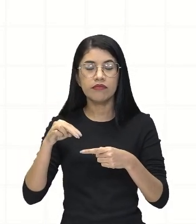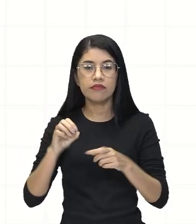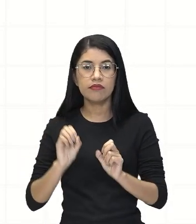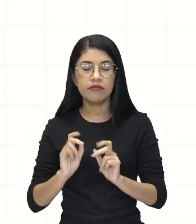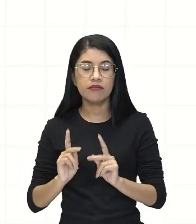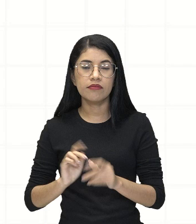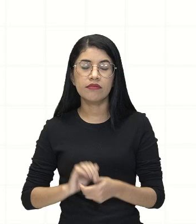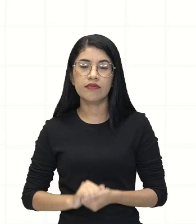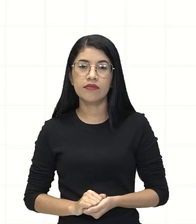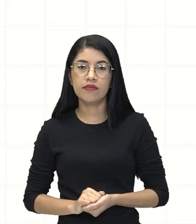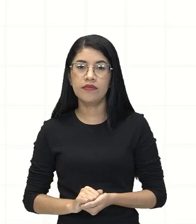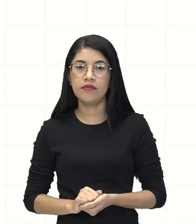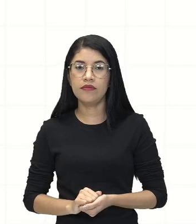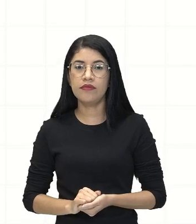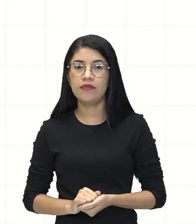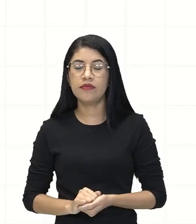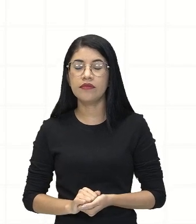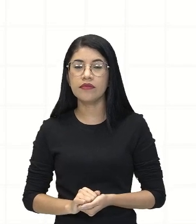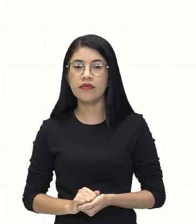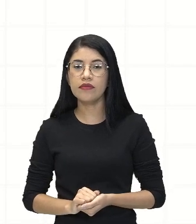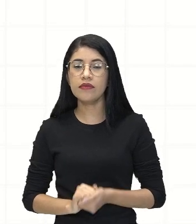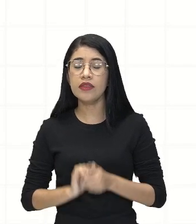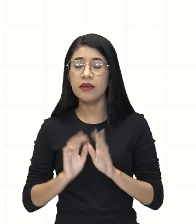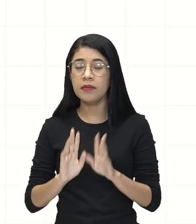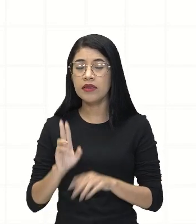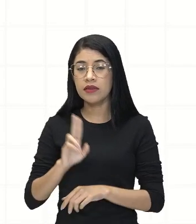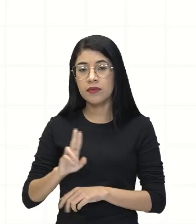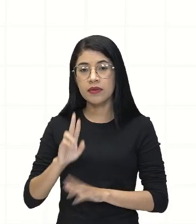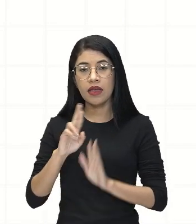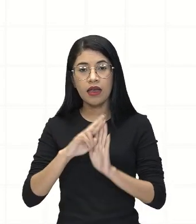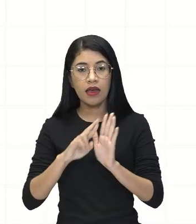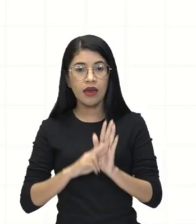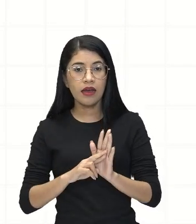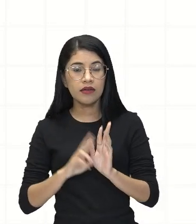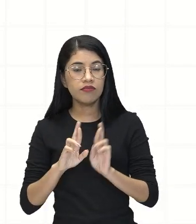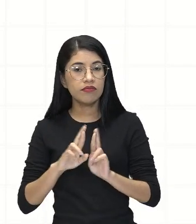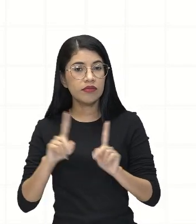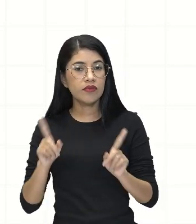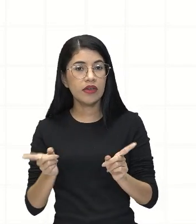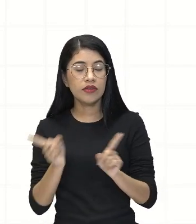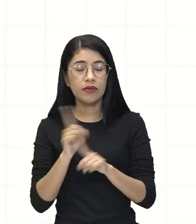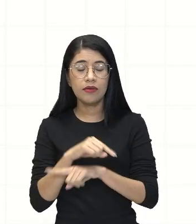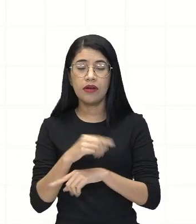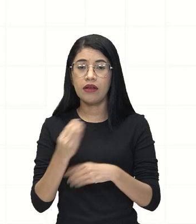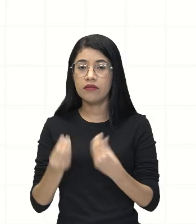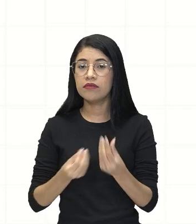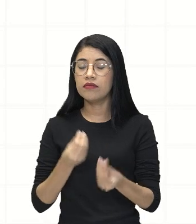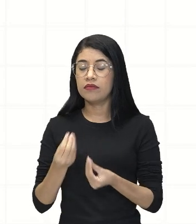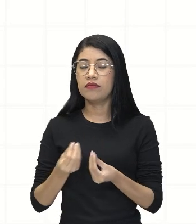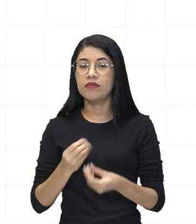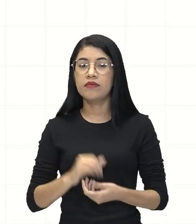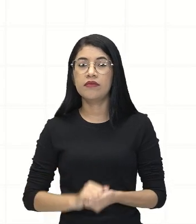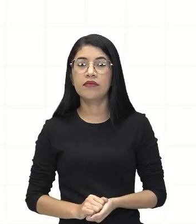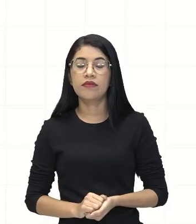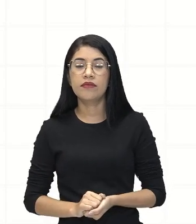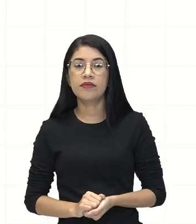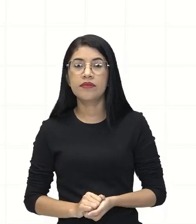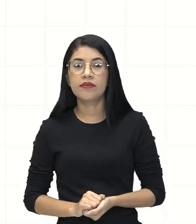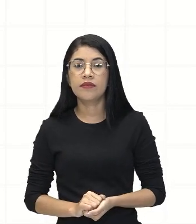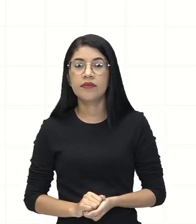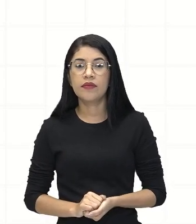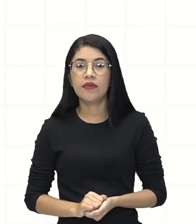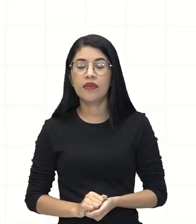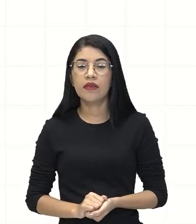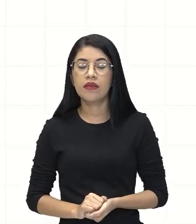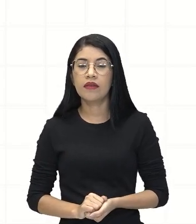fazer eu quero aplicar essa propriedade ao contrário, tá bom? Então, para aplicar ao contrário, o que é